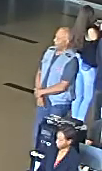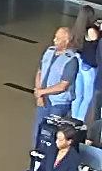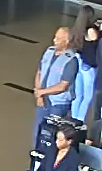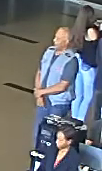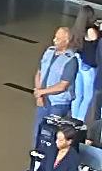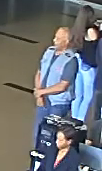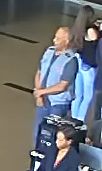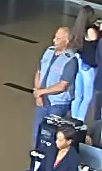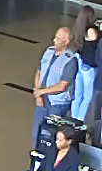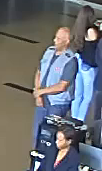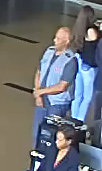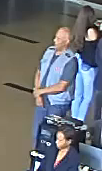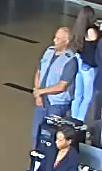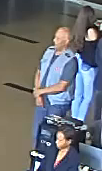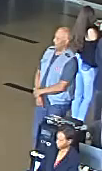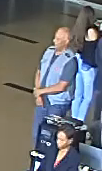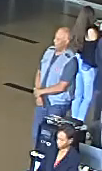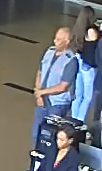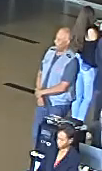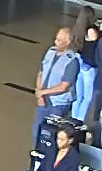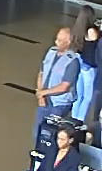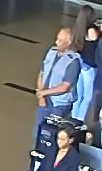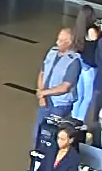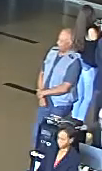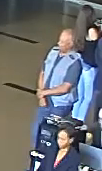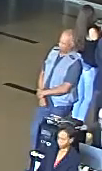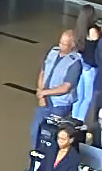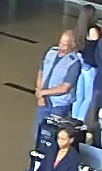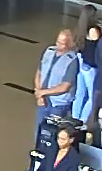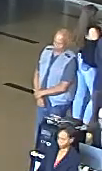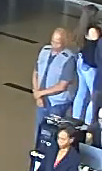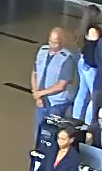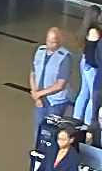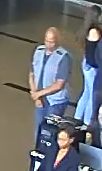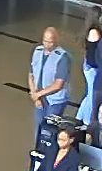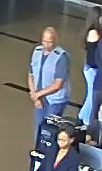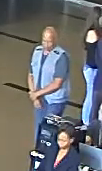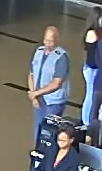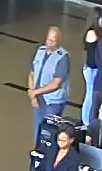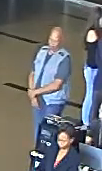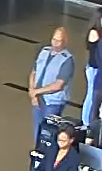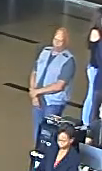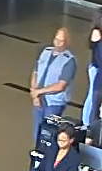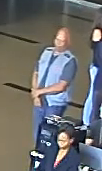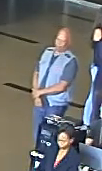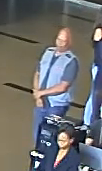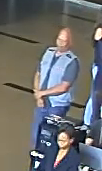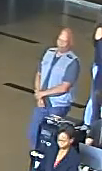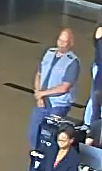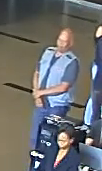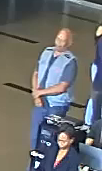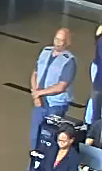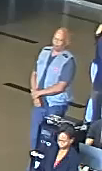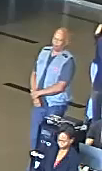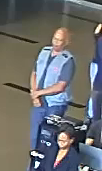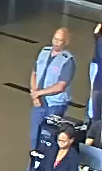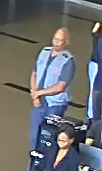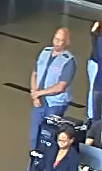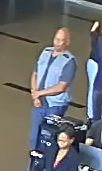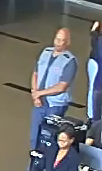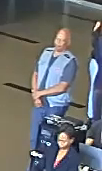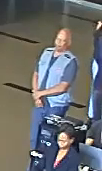tá mas é brincadeira gente mas eu não quero ficar aqui repetitivo dizer da importância da acessibilidade no